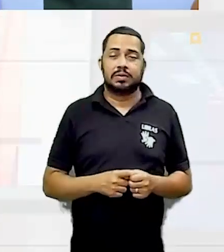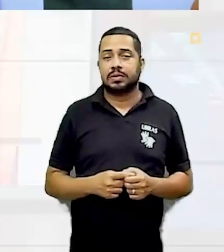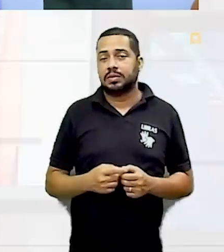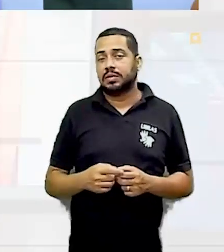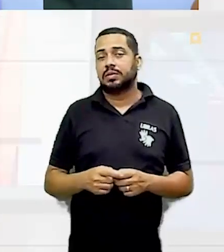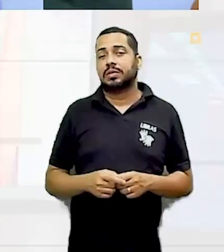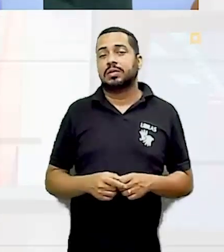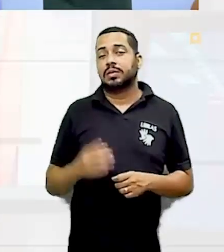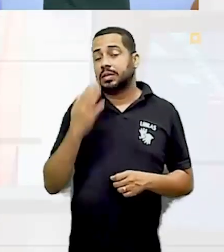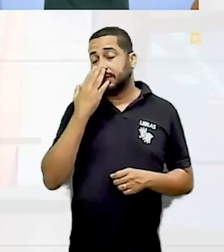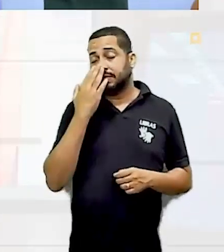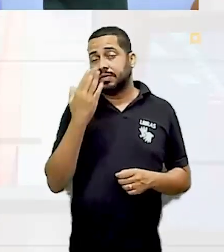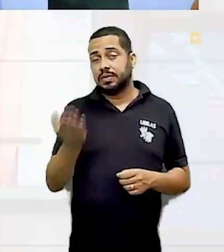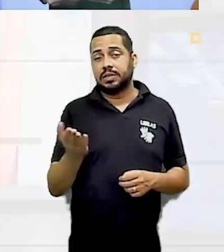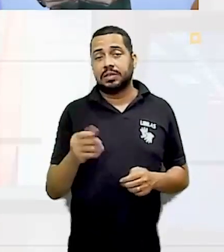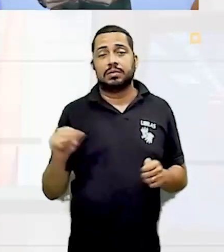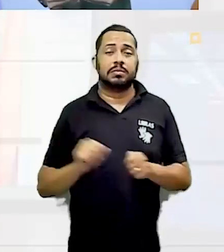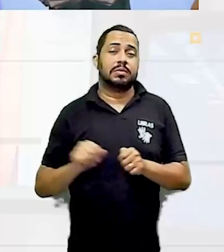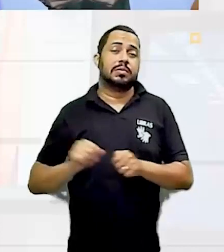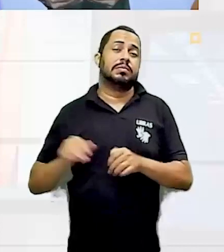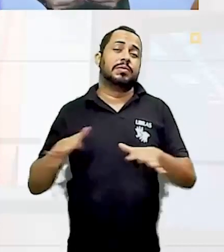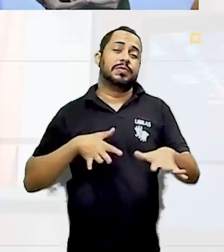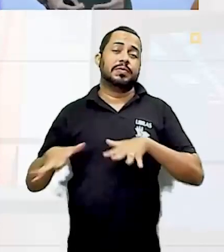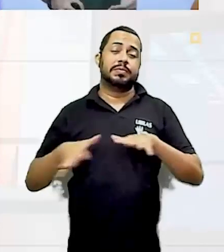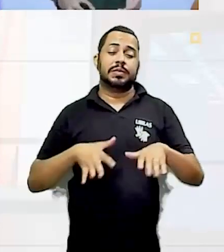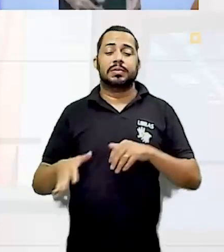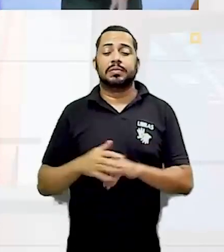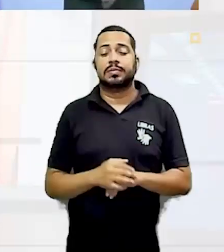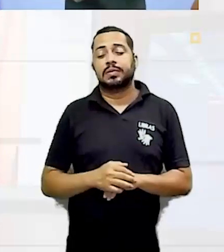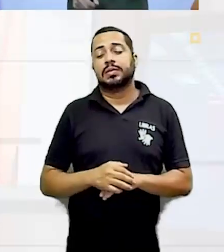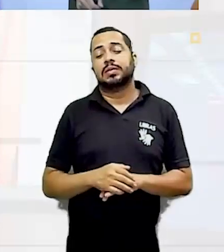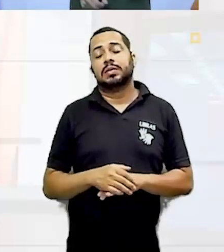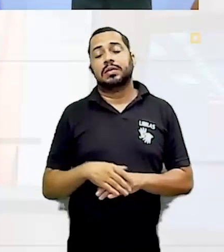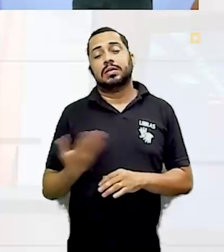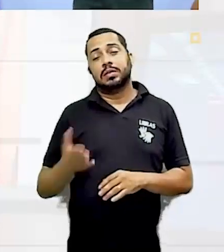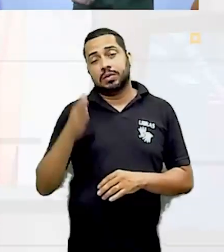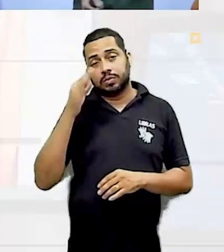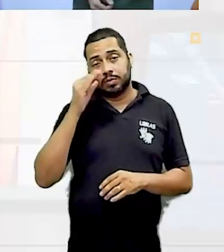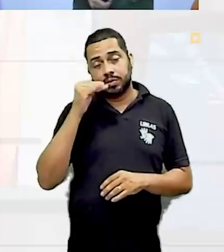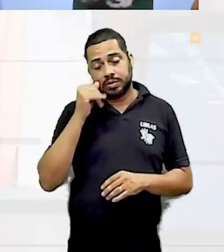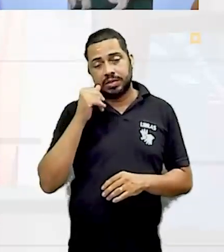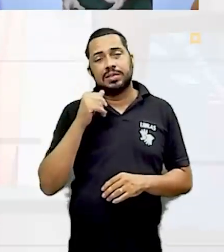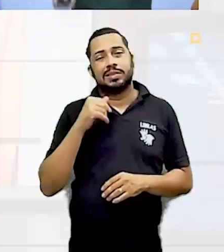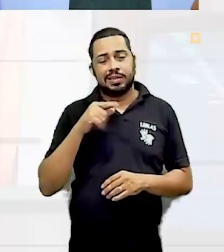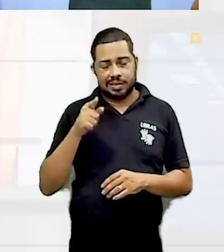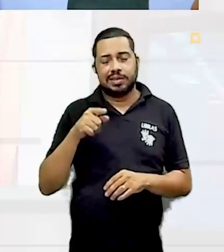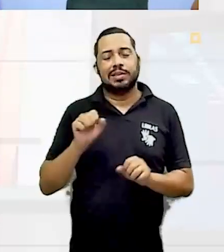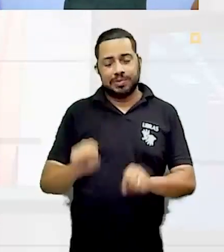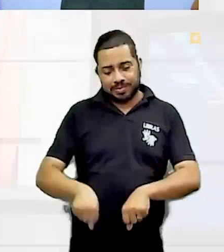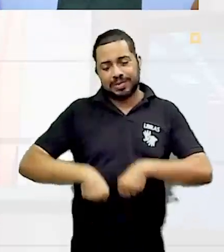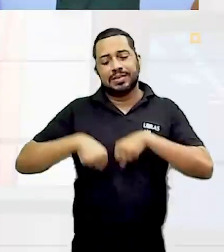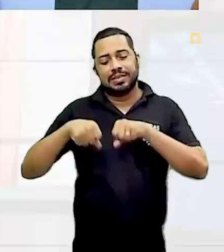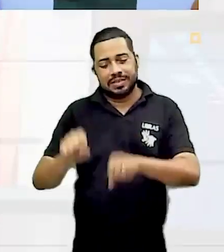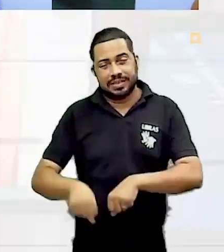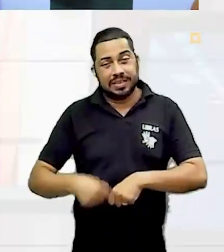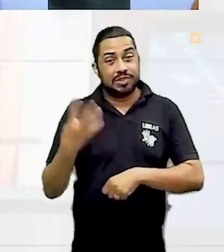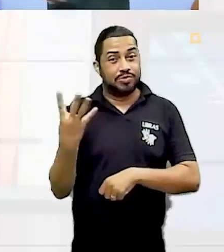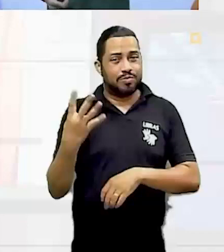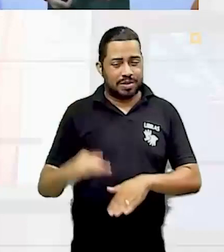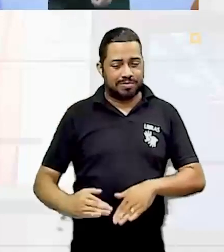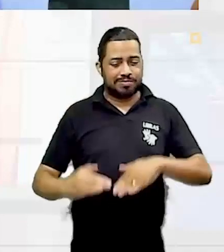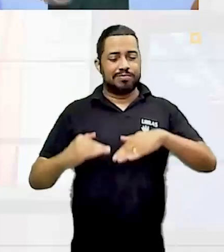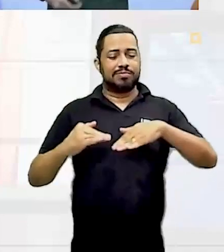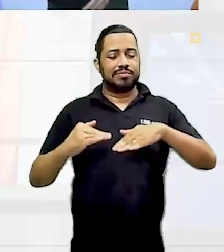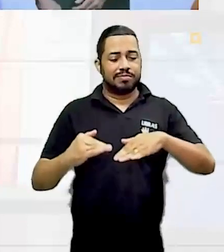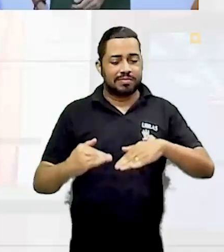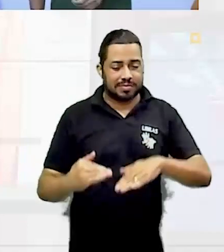deles essa reprodução de movimento. E só questão de curiosidade, sim, o cavalo ele tira todas as patas do chão no